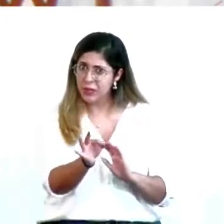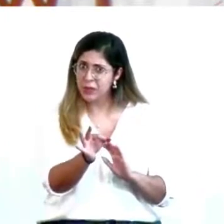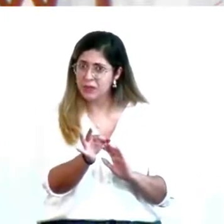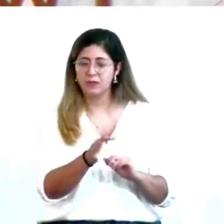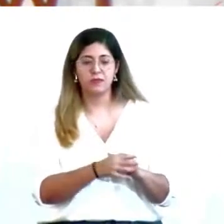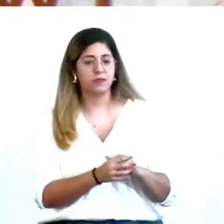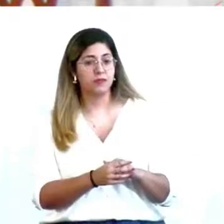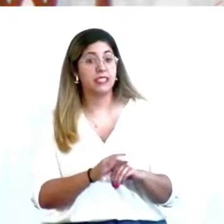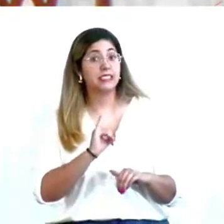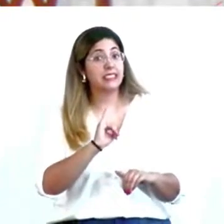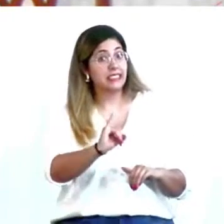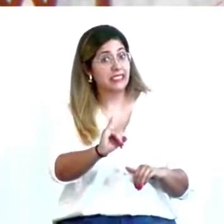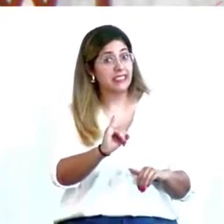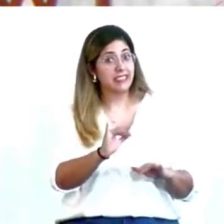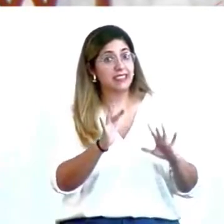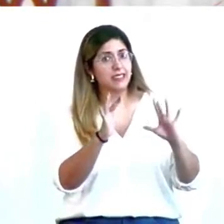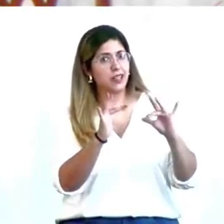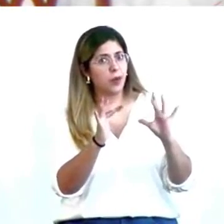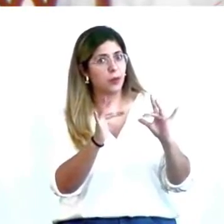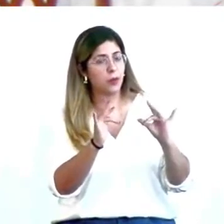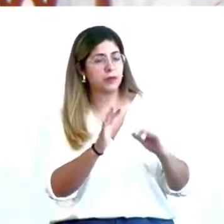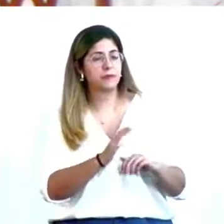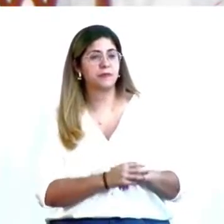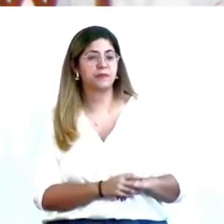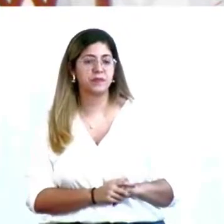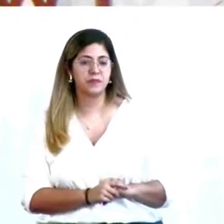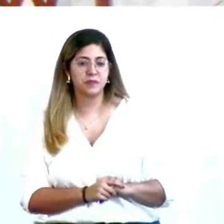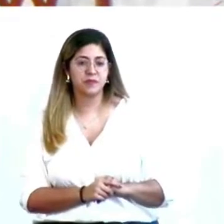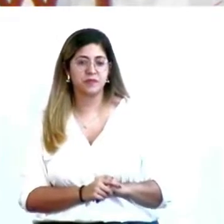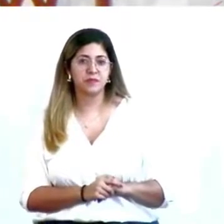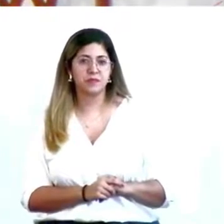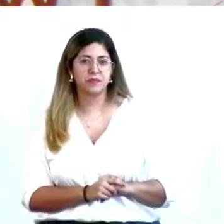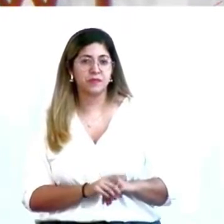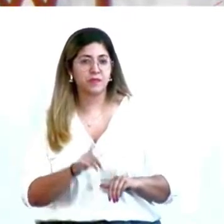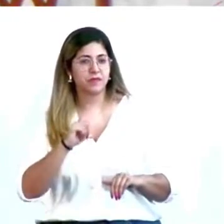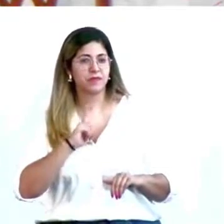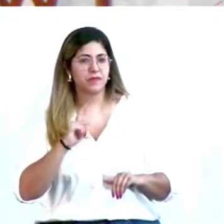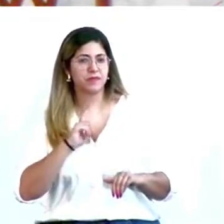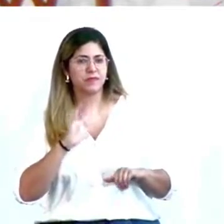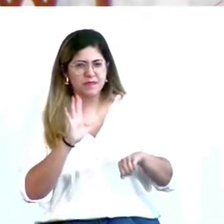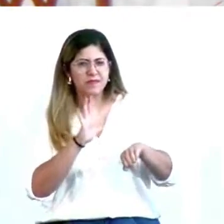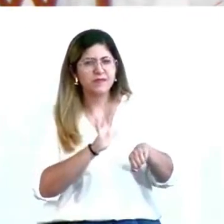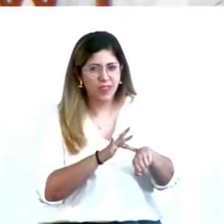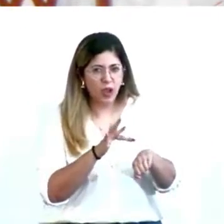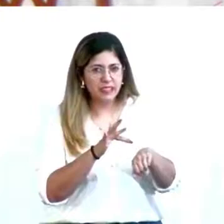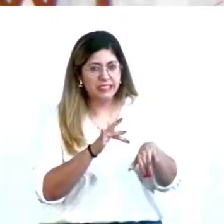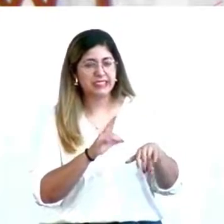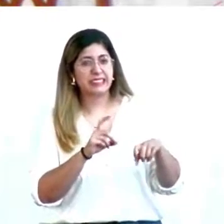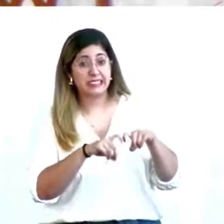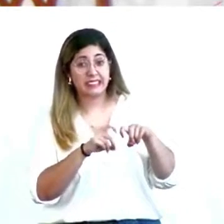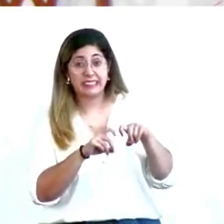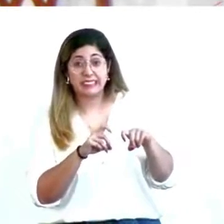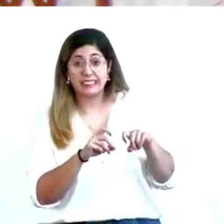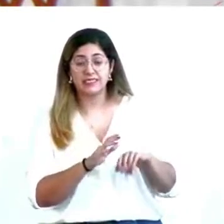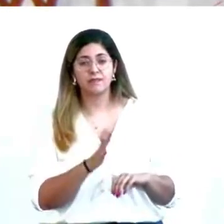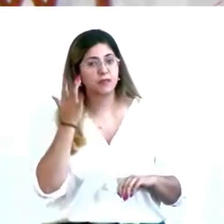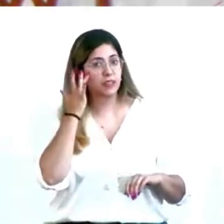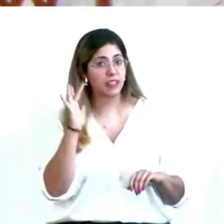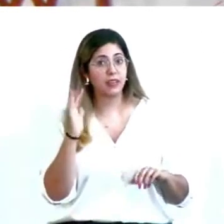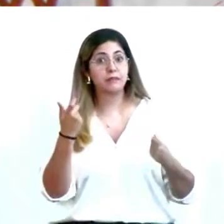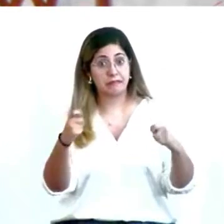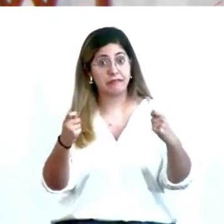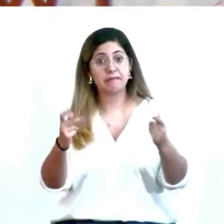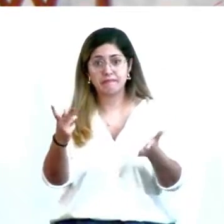no namoro há toques ilícitos,